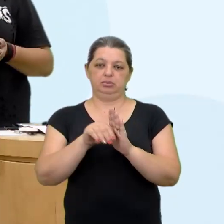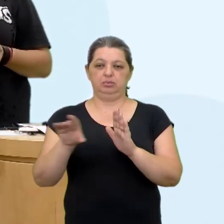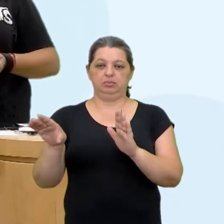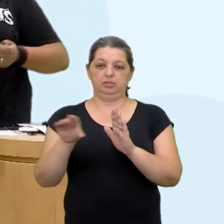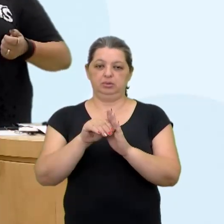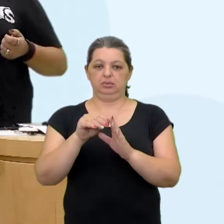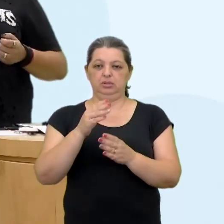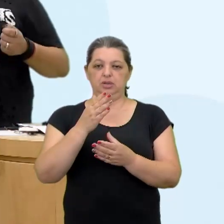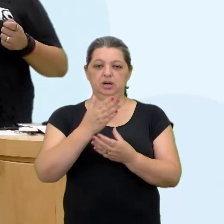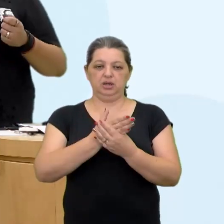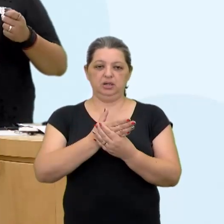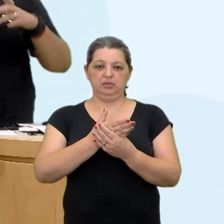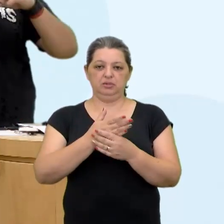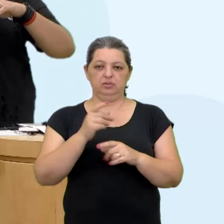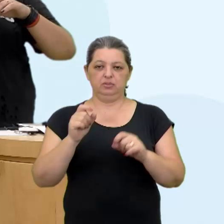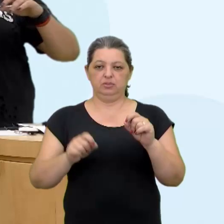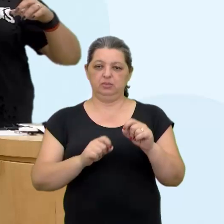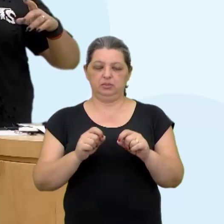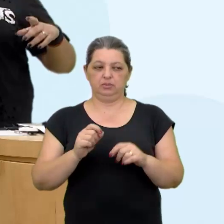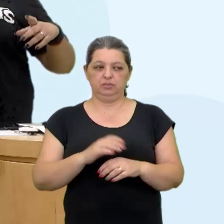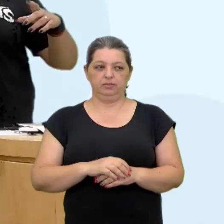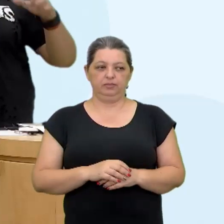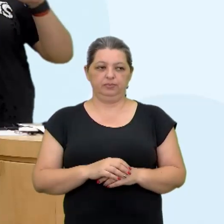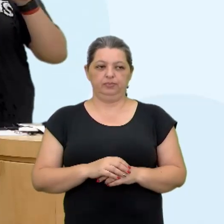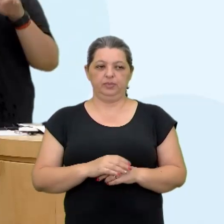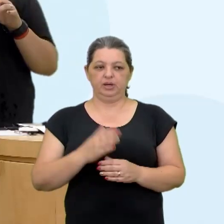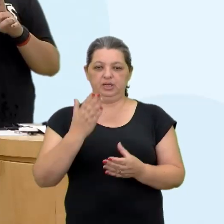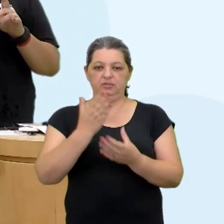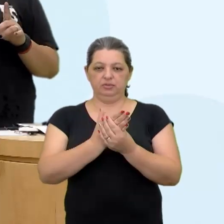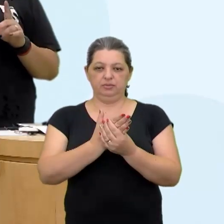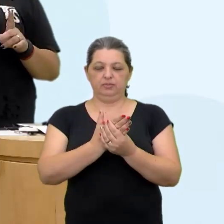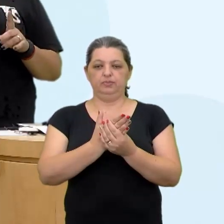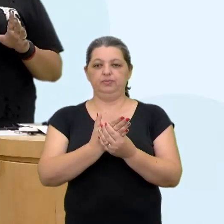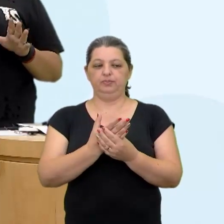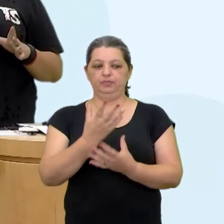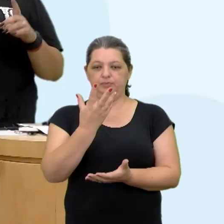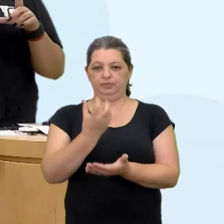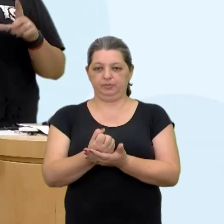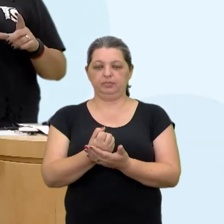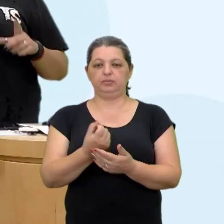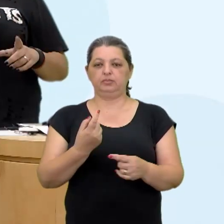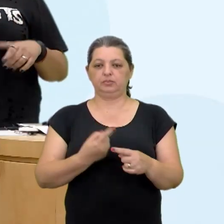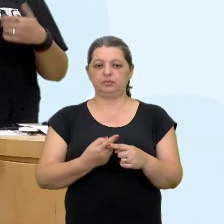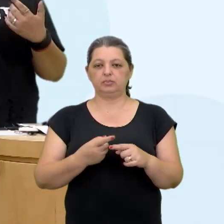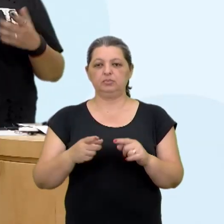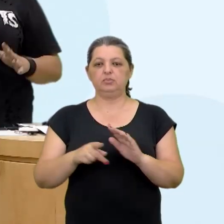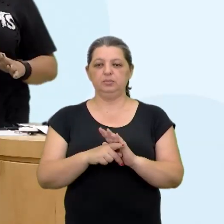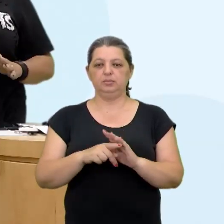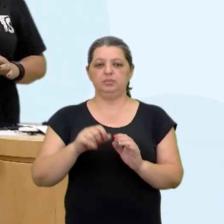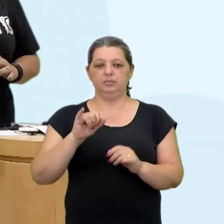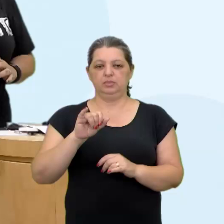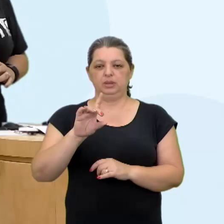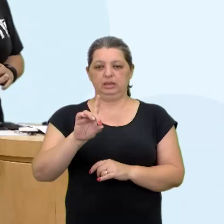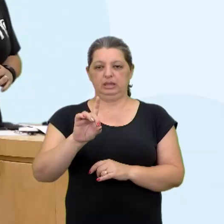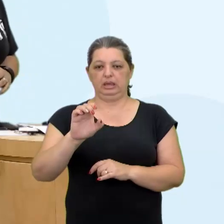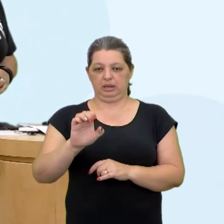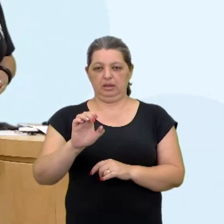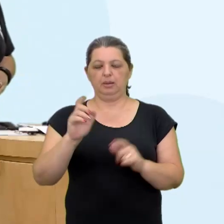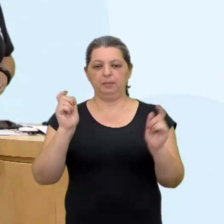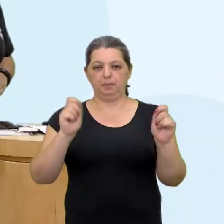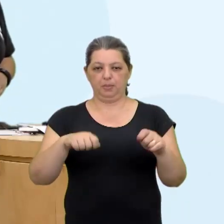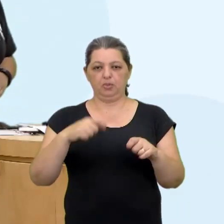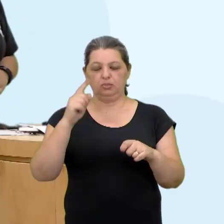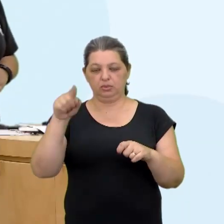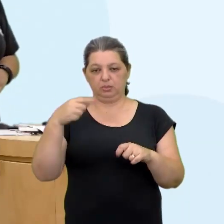no USB do computador, pluga no Arduino e faz o upload pelo aquele programinha que a gente falou, que é o IDE. E esses daí vocês podem olhar